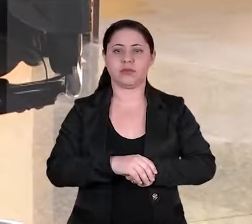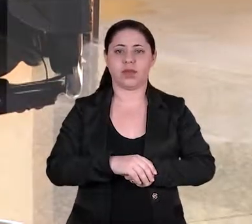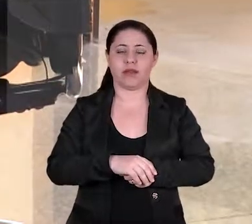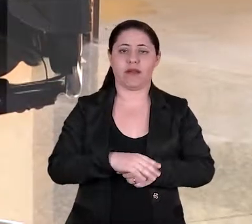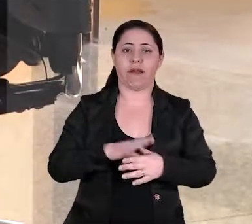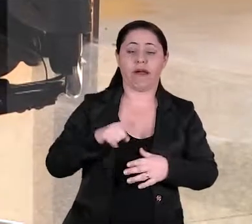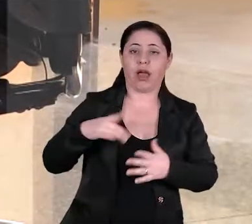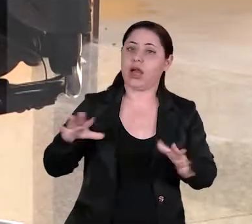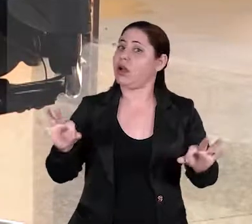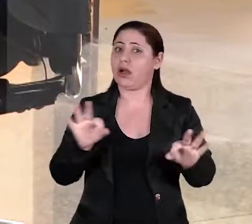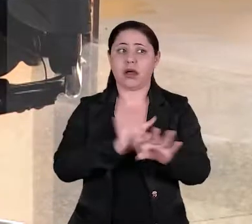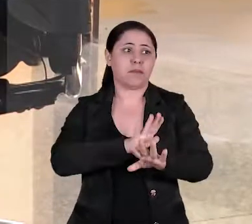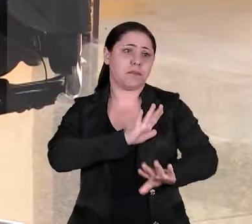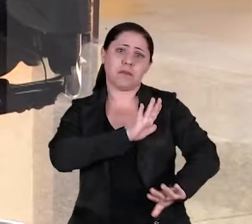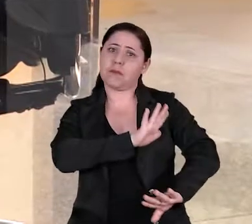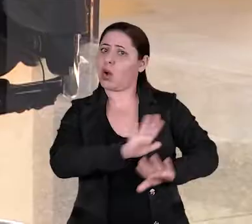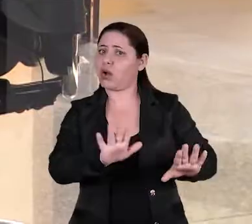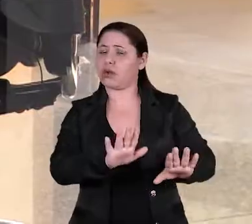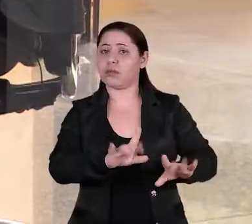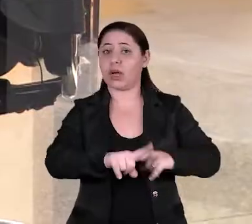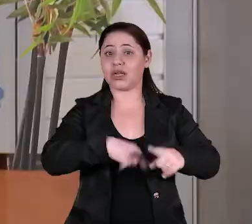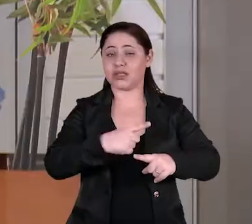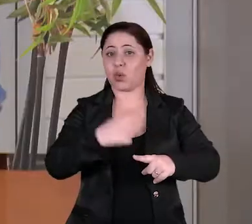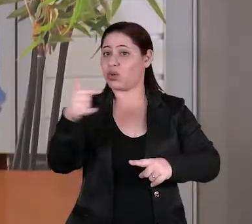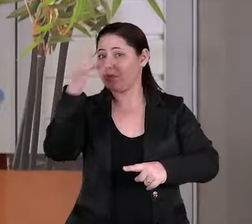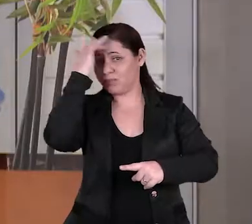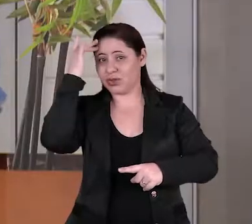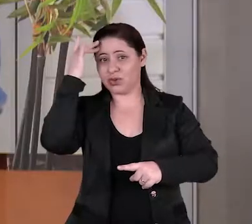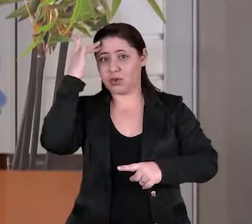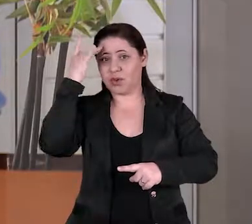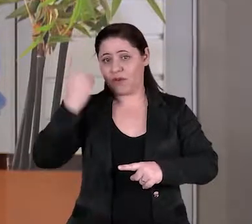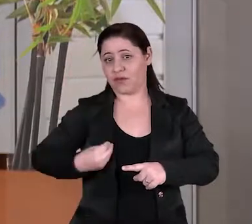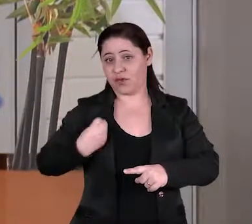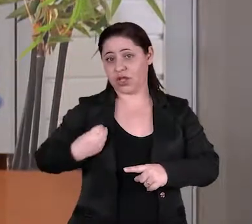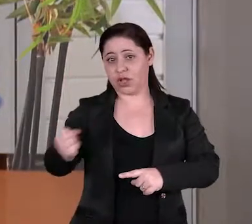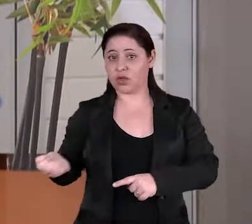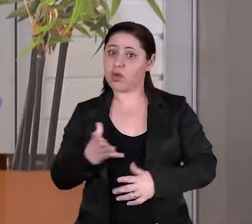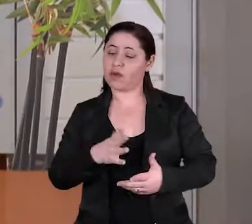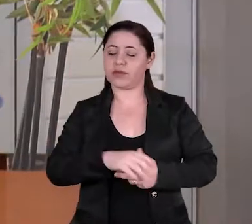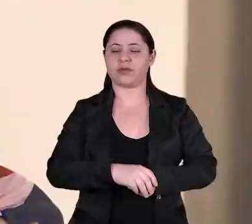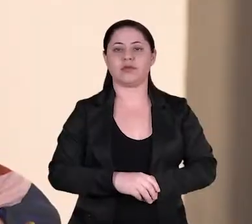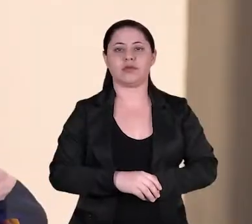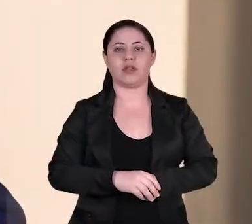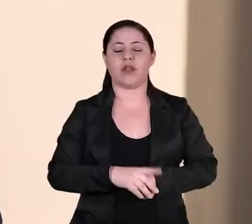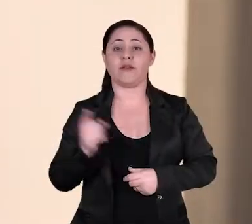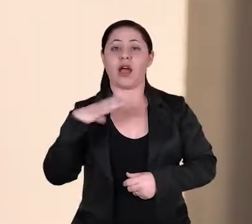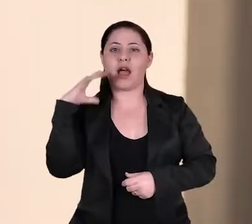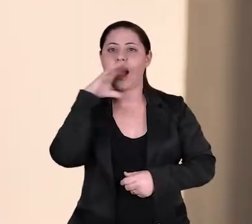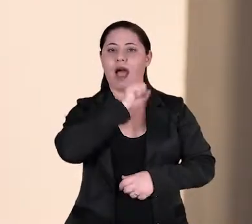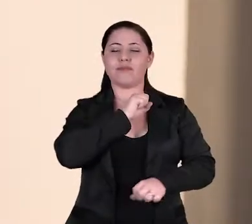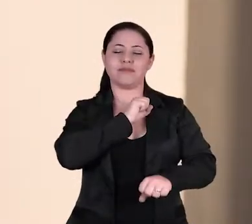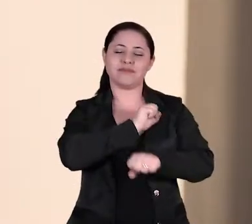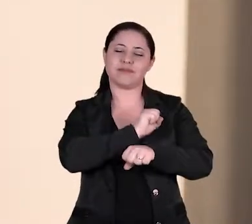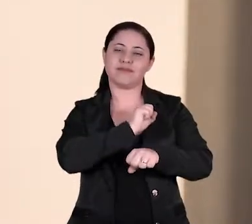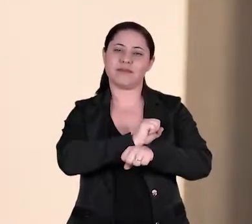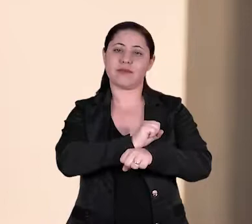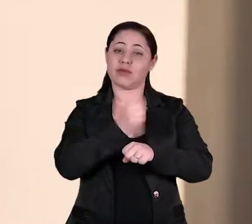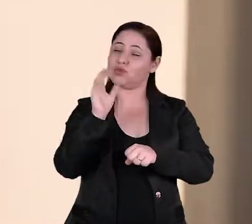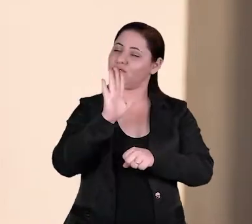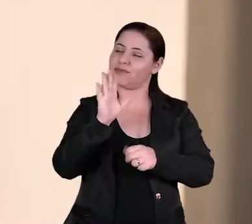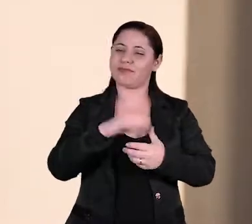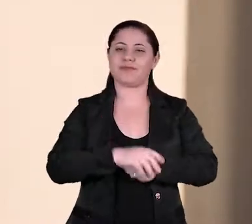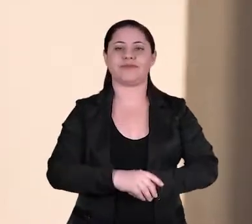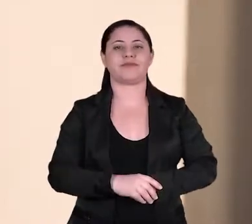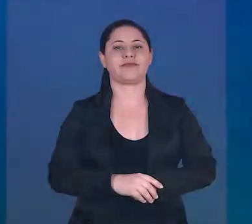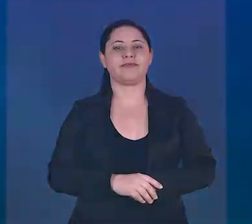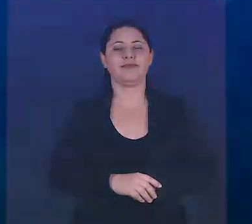morre, infelizmente acabou ali, mas para outras pessoas às vezes é o começo de uma nova vida. Nós vamos para um breve intervalo, não